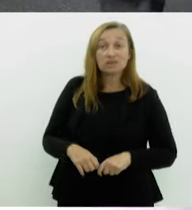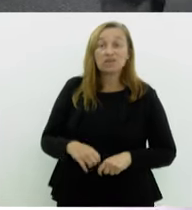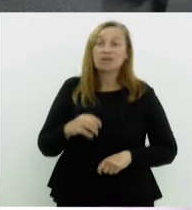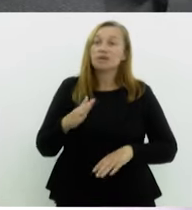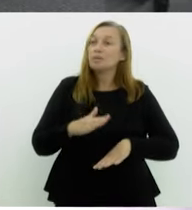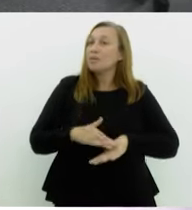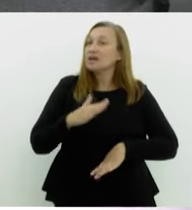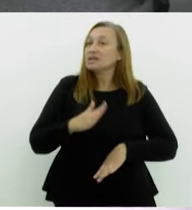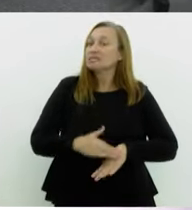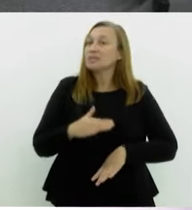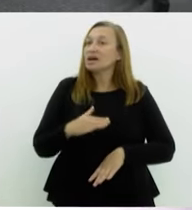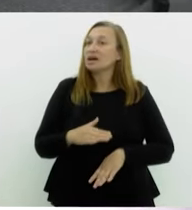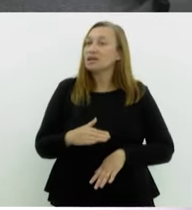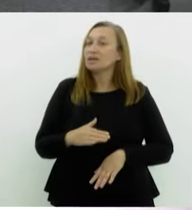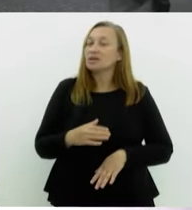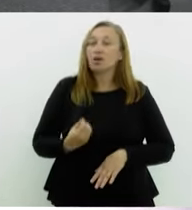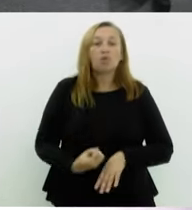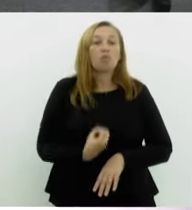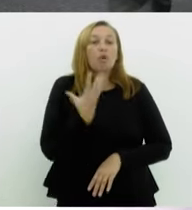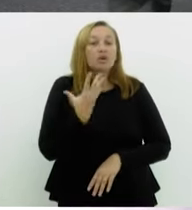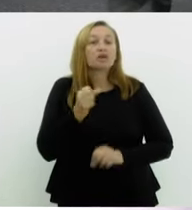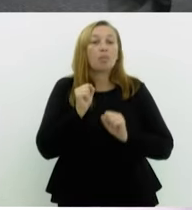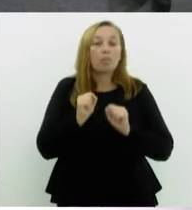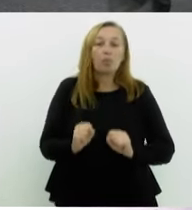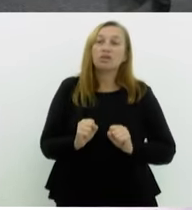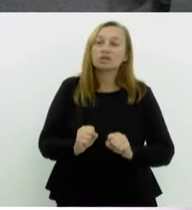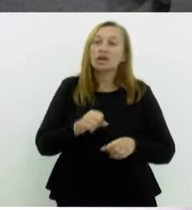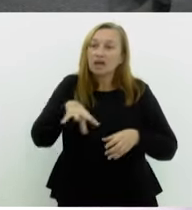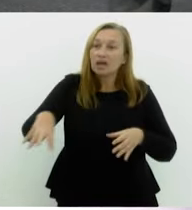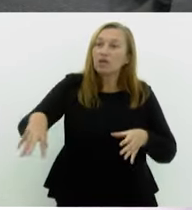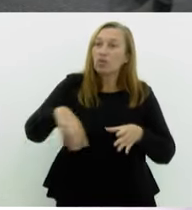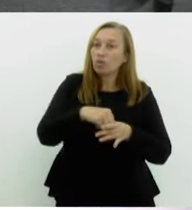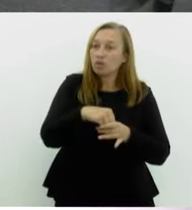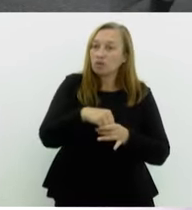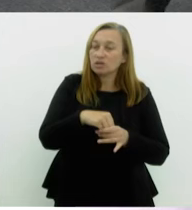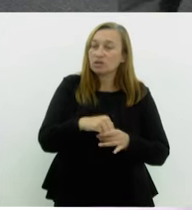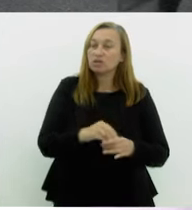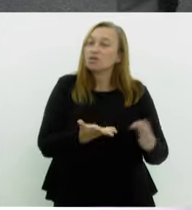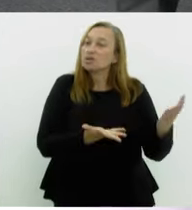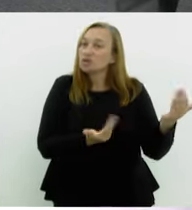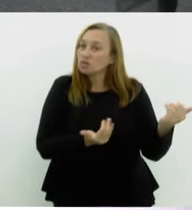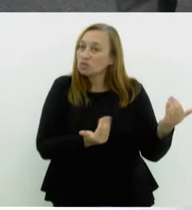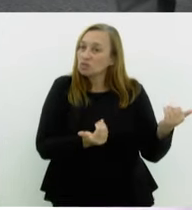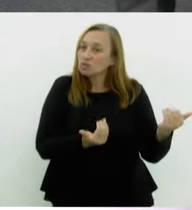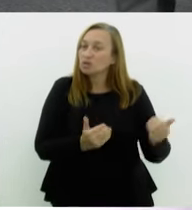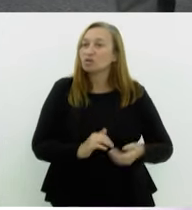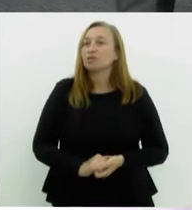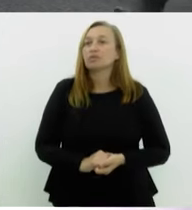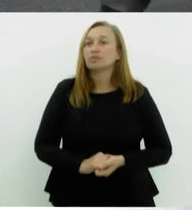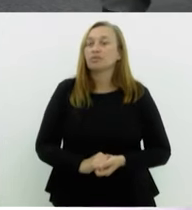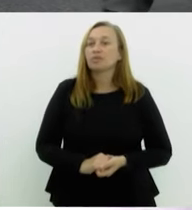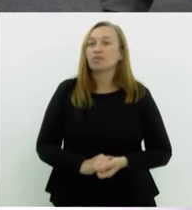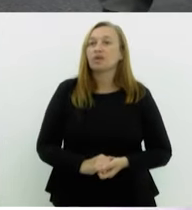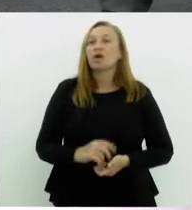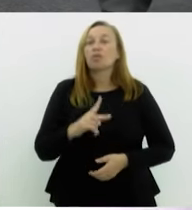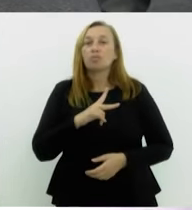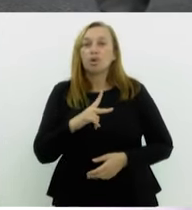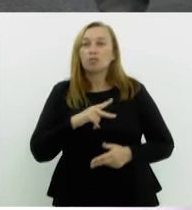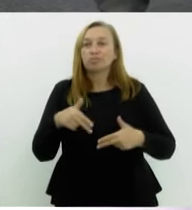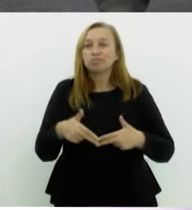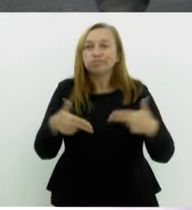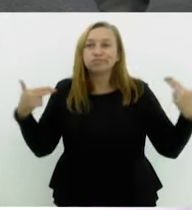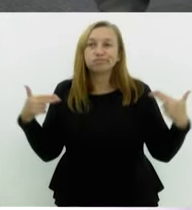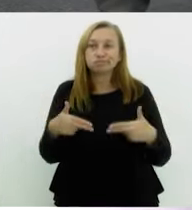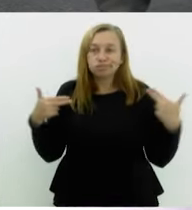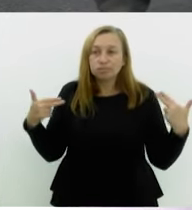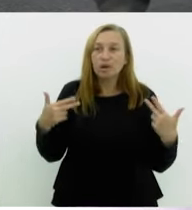vez mais a lírica poética possa estar ingressada para a nossa juventude, inclusive com ferramentas como o próprio hip-hop.